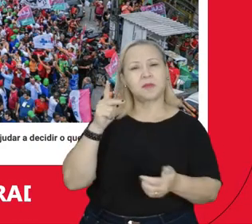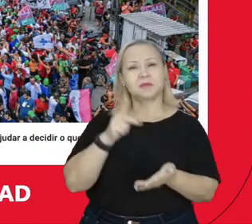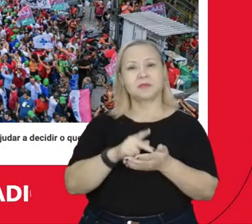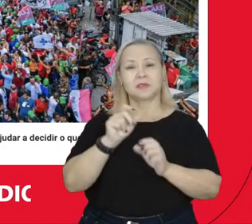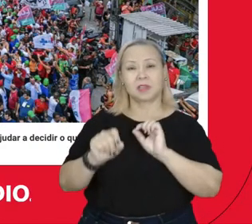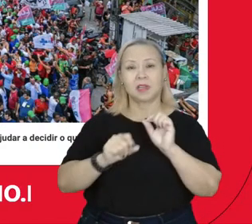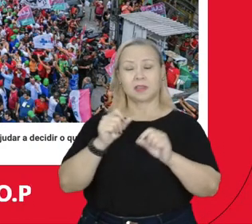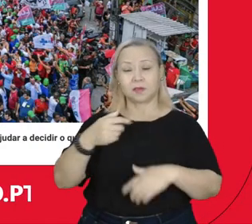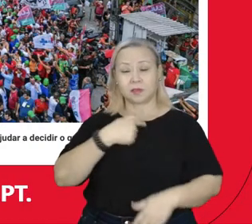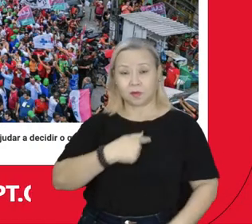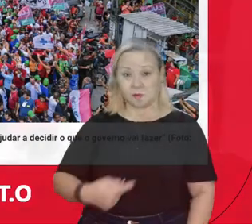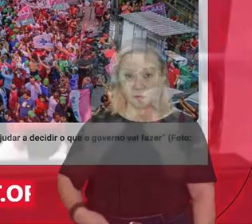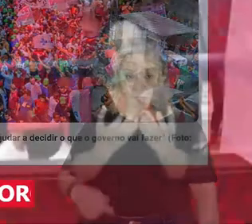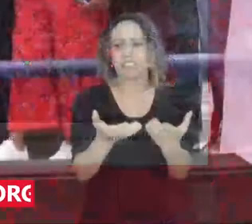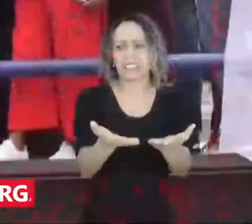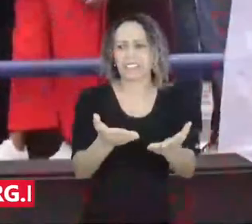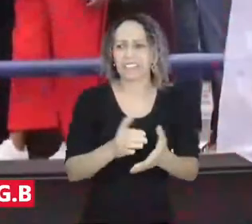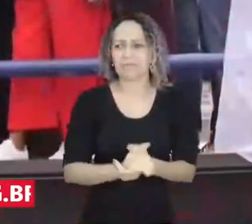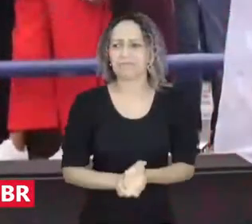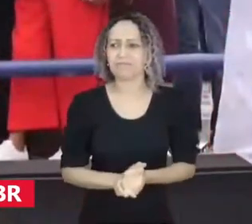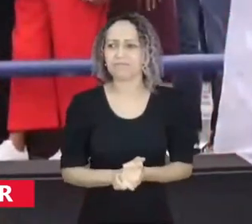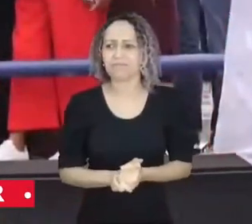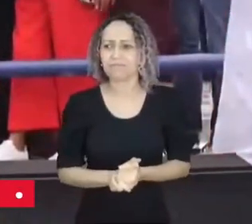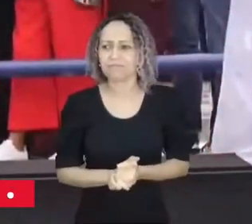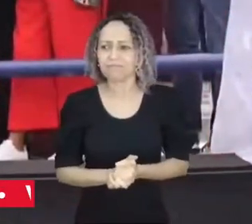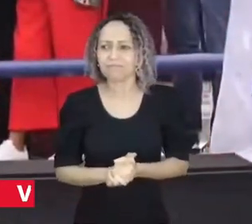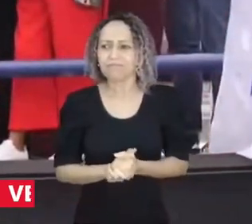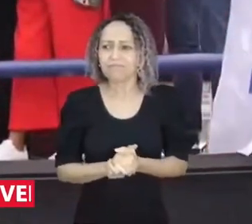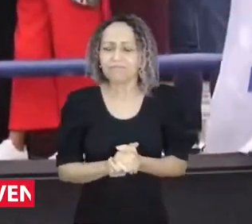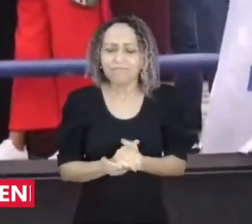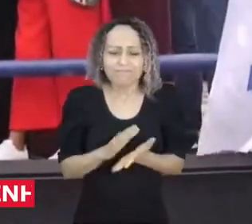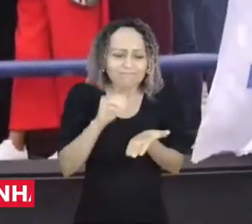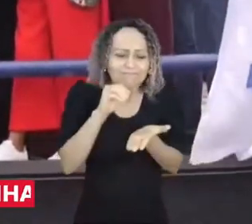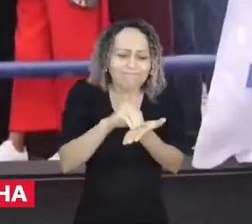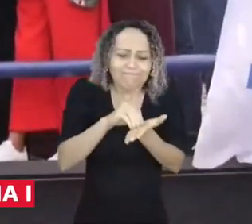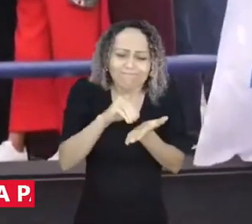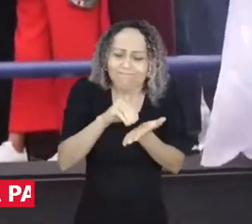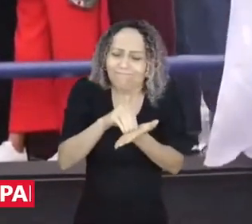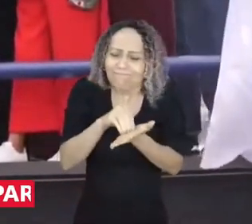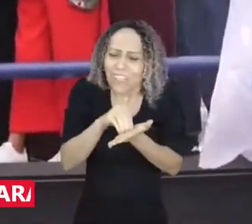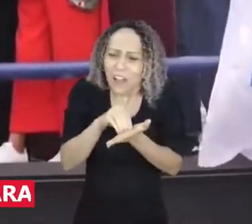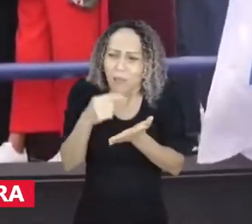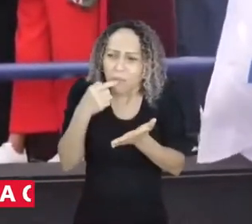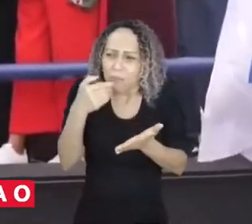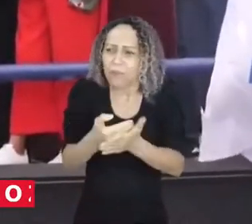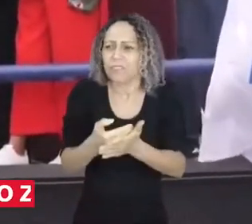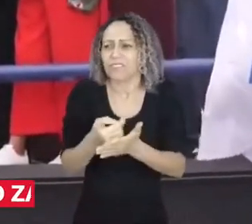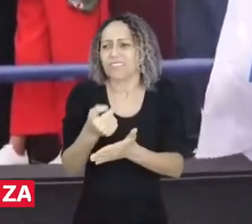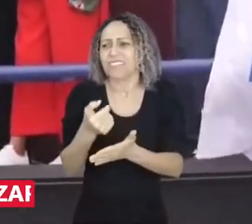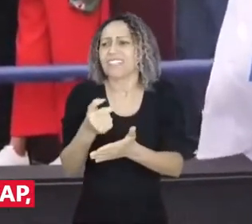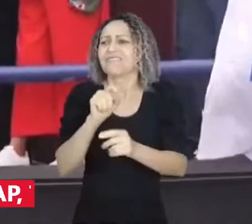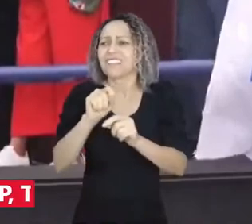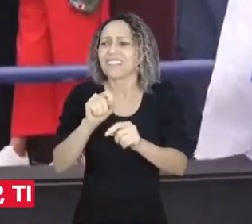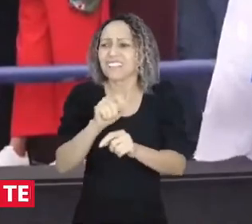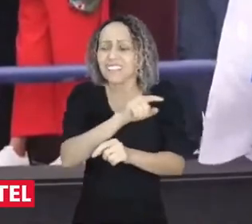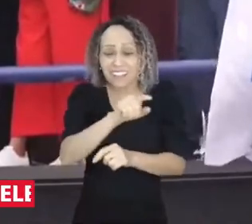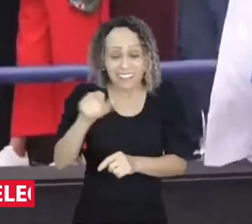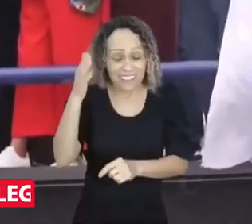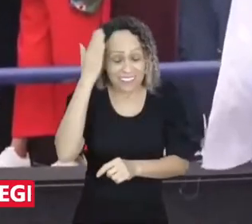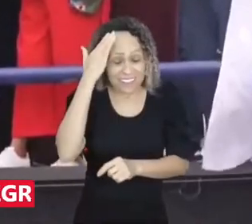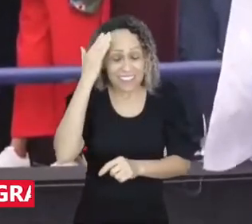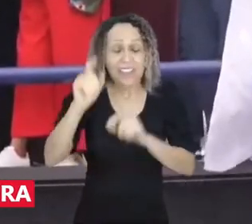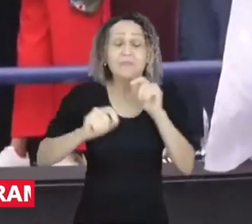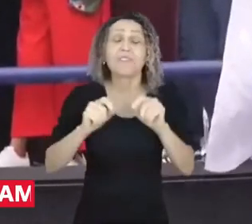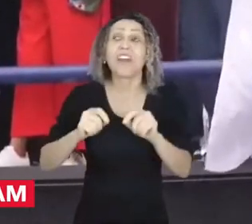no estado do Rio de Janeiro. Falta pouco dia para eleições. E vocês sabem que a situação do